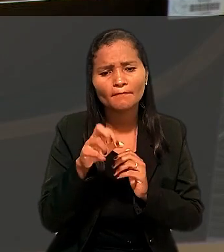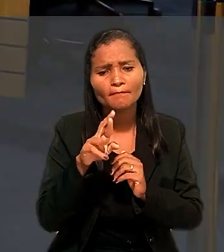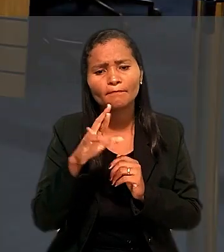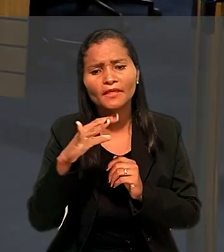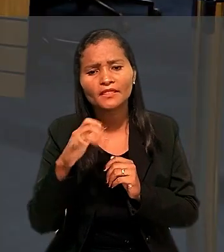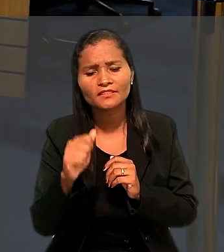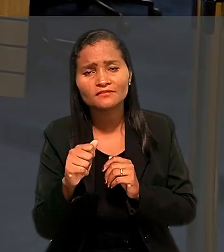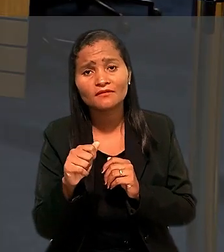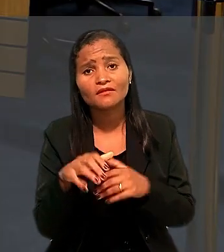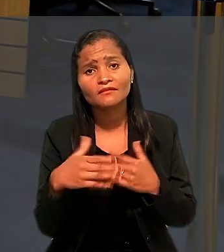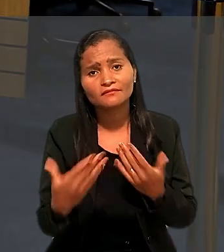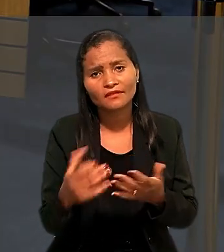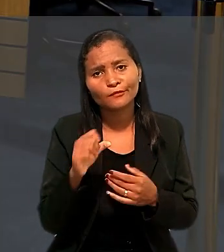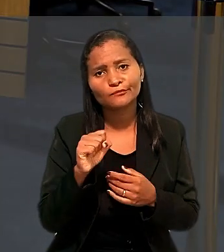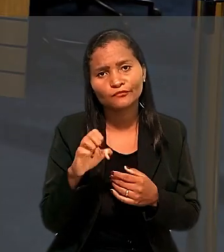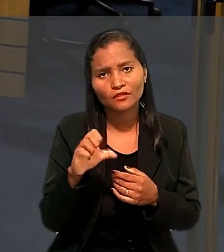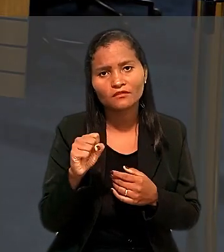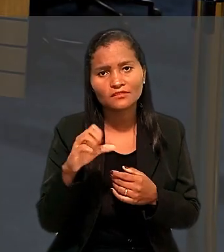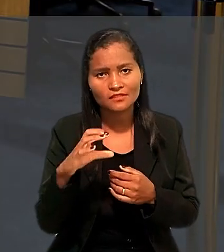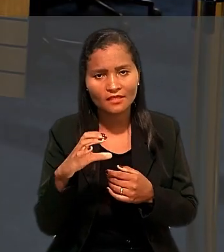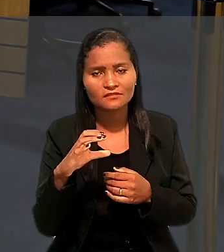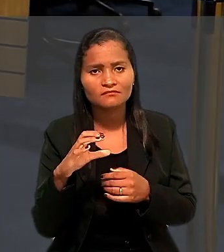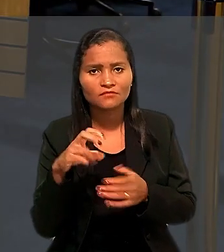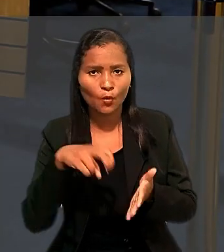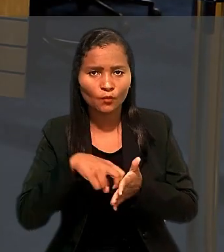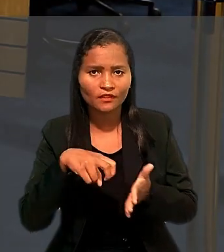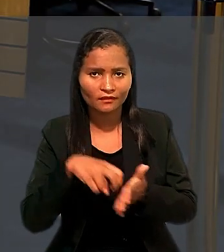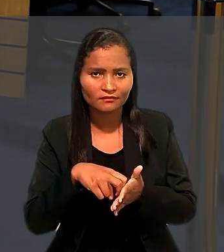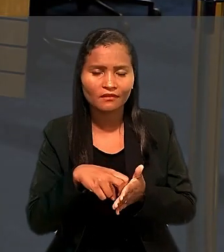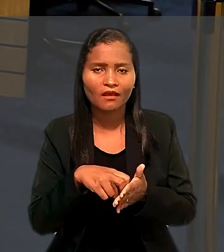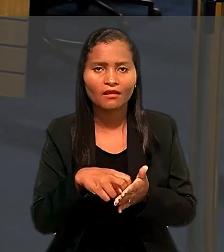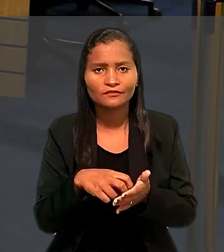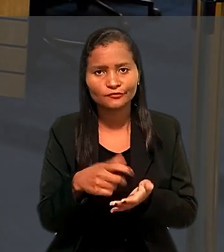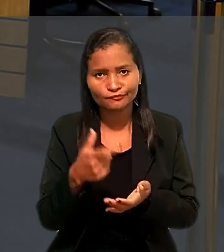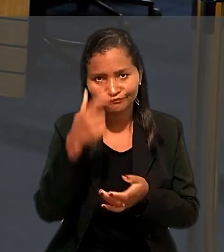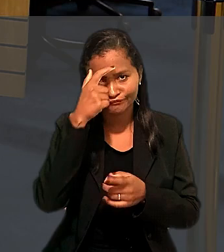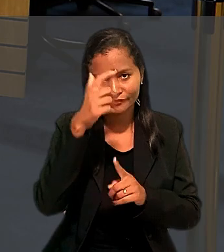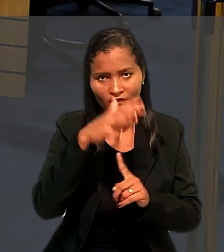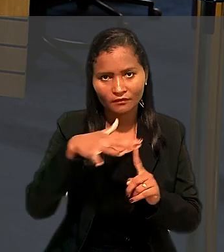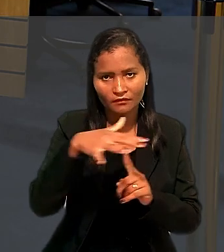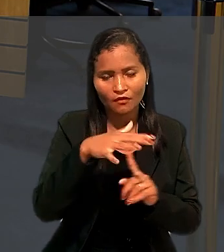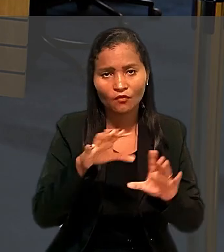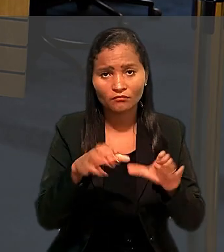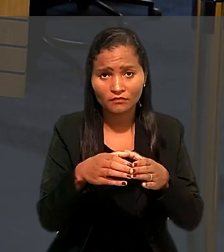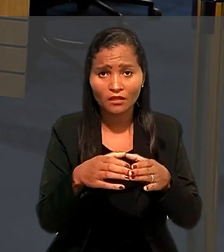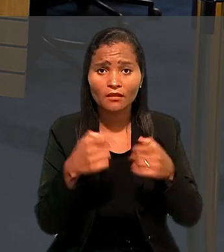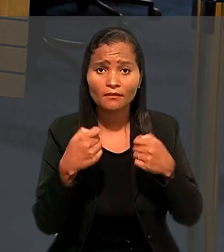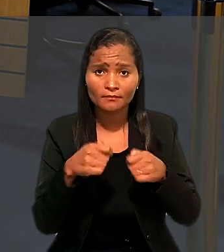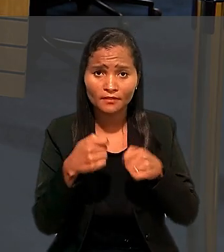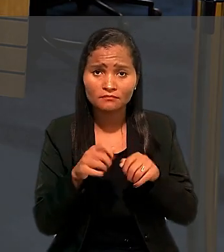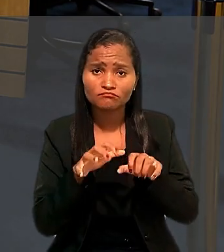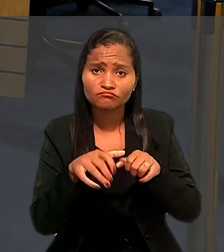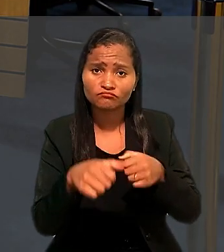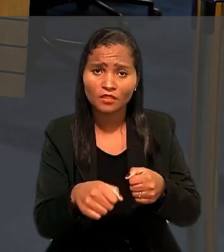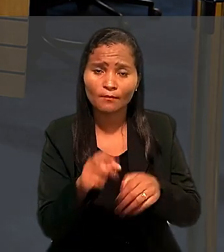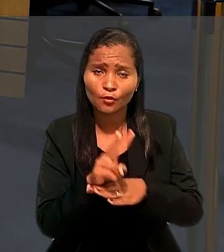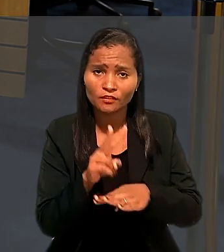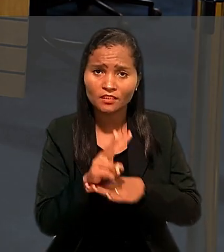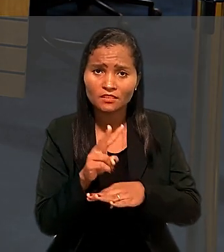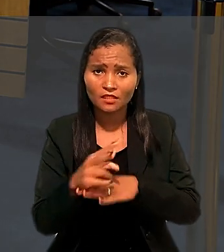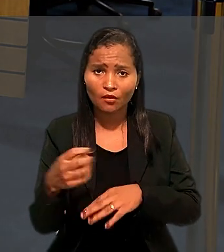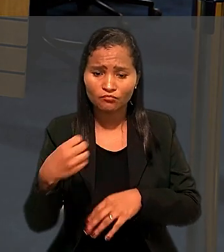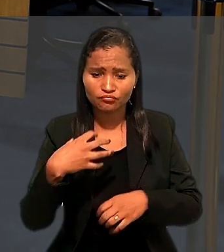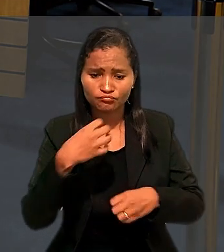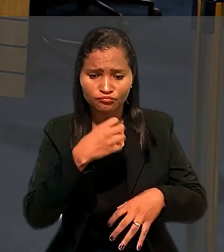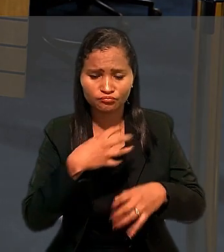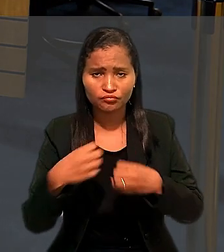perícia. Assim, o SESC Piauí foi condenado por dano moral coletivo e terá de implementar normas de proteção radiológica